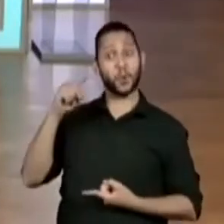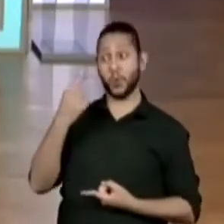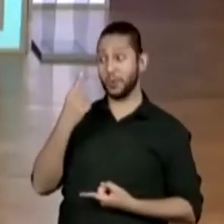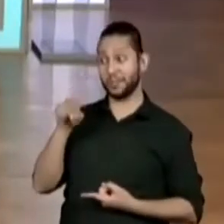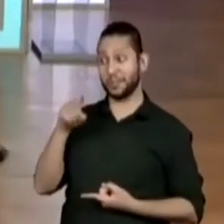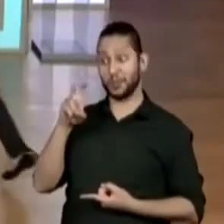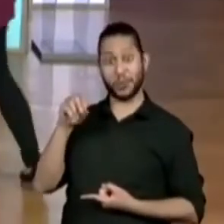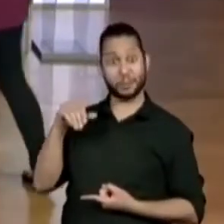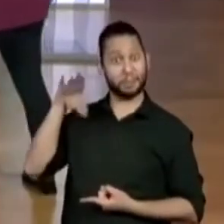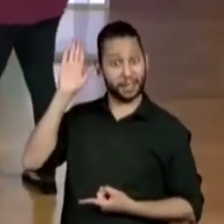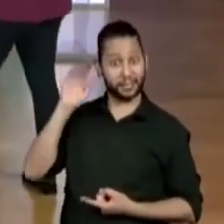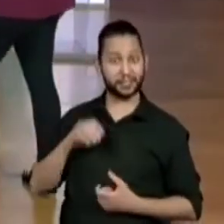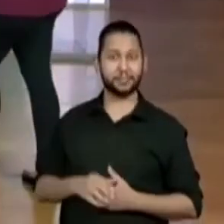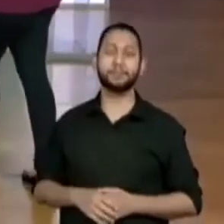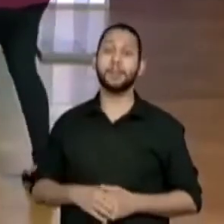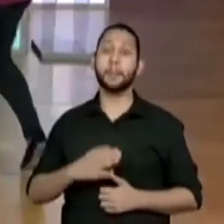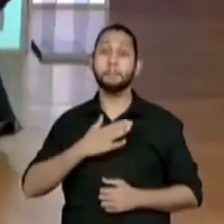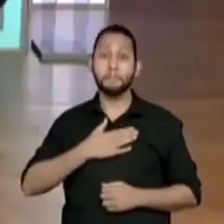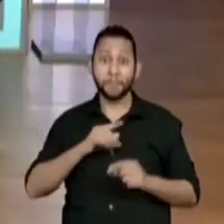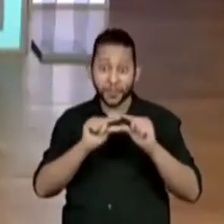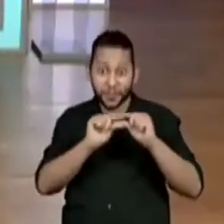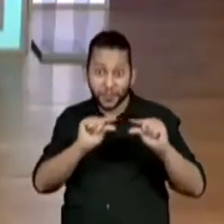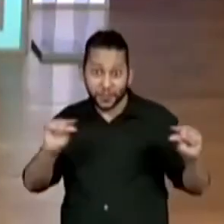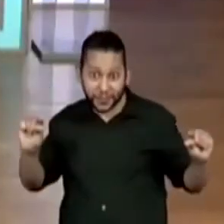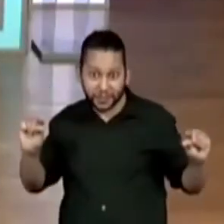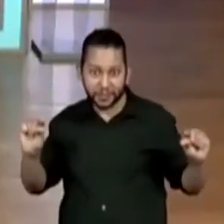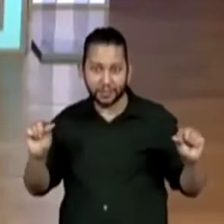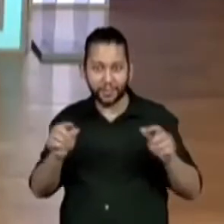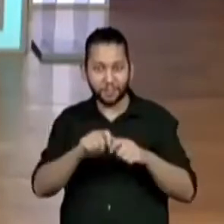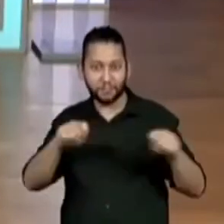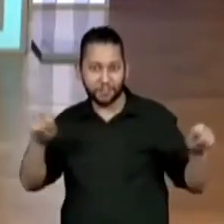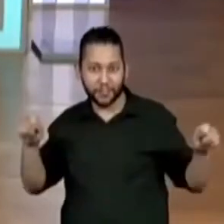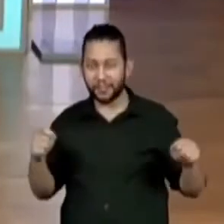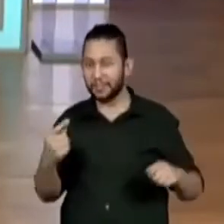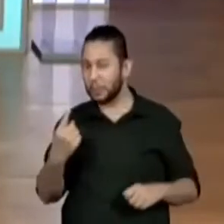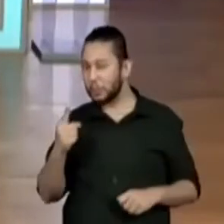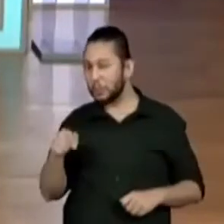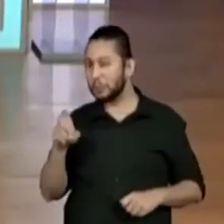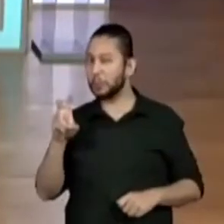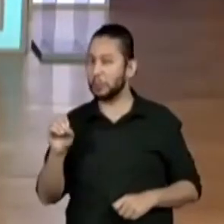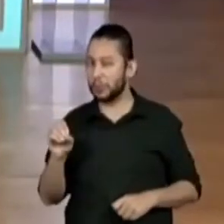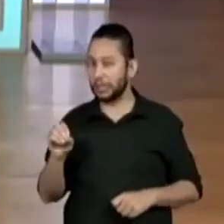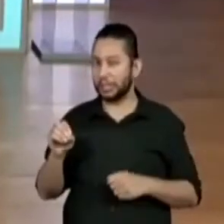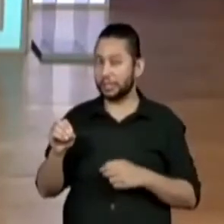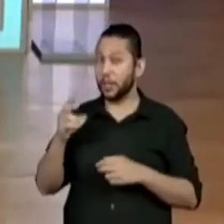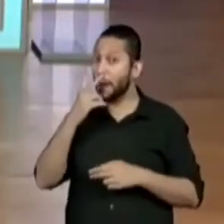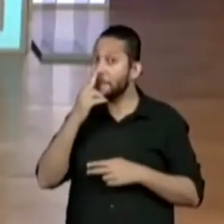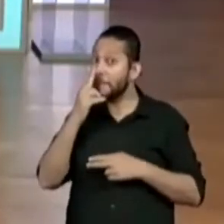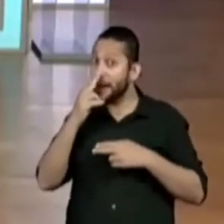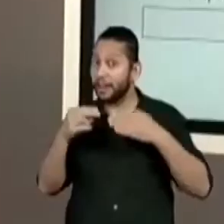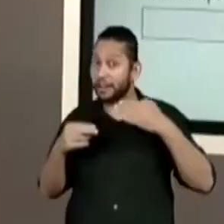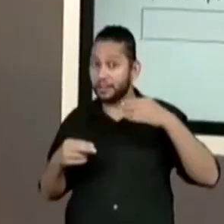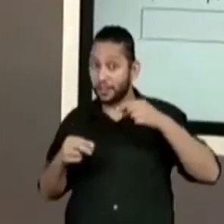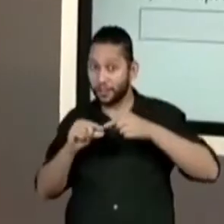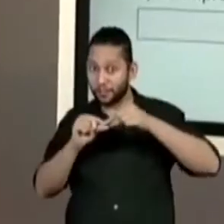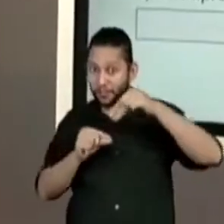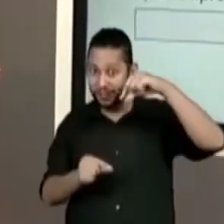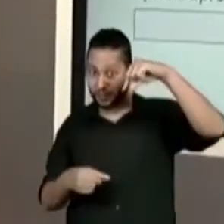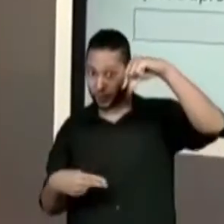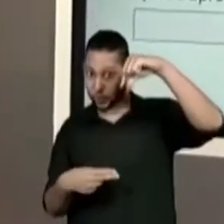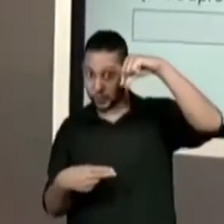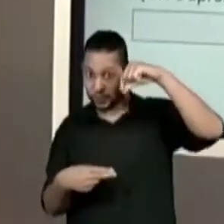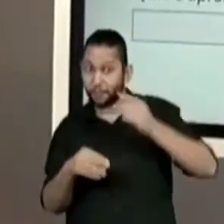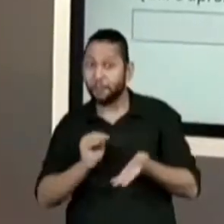faltando perna? Sim. A minha fita tem 1,50. Deu uma dobradinha e tava aí uns 2 dedinhos ainda para chegar até o